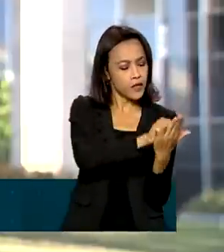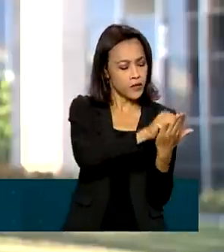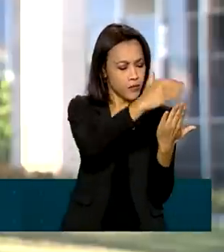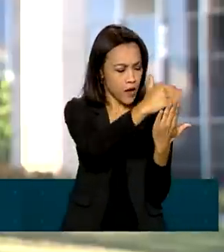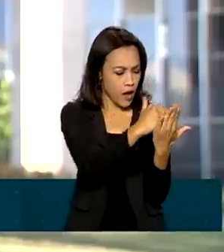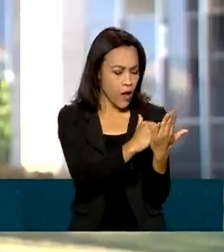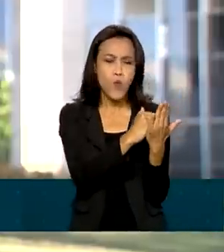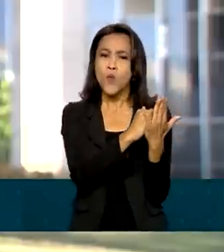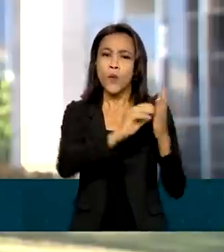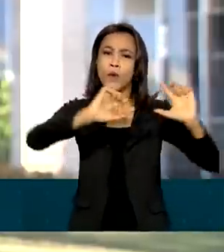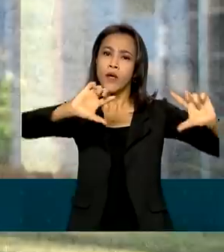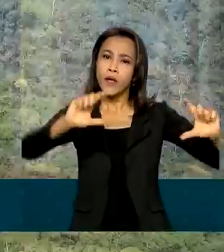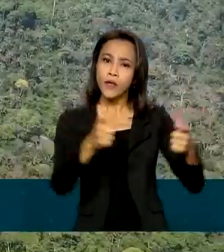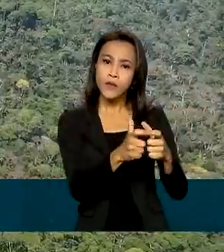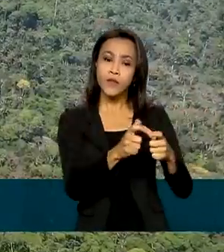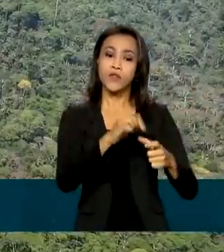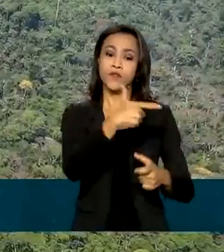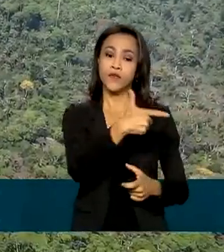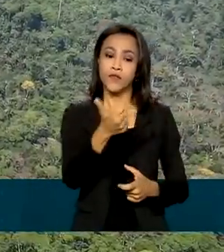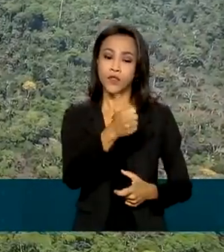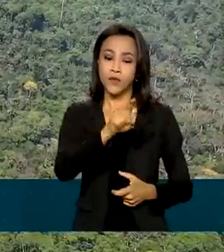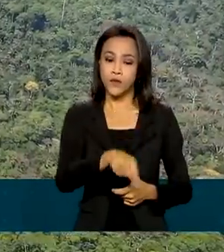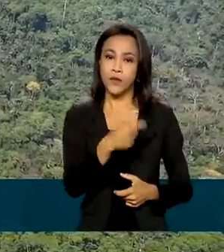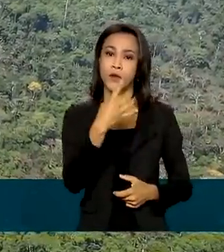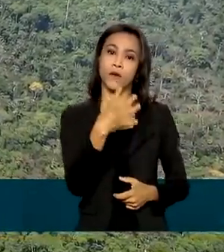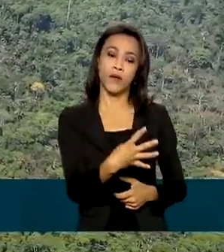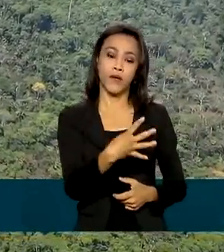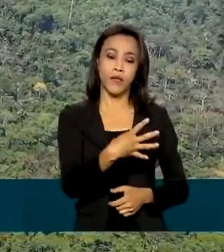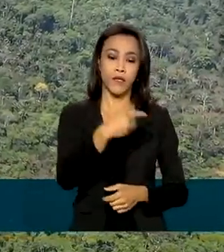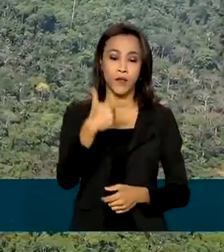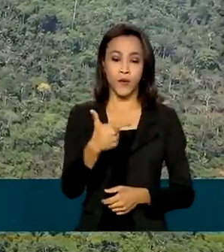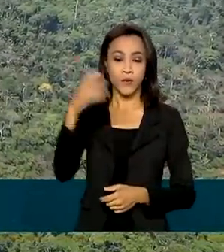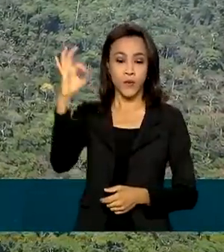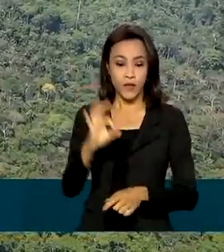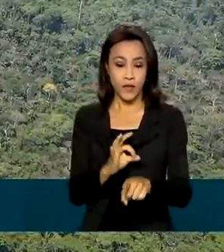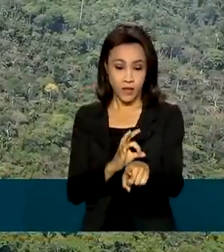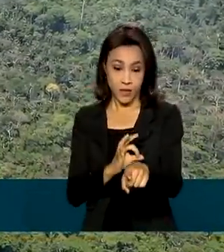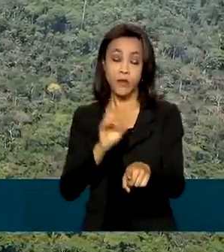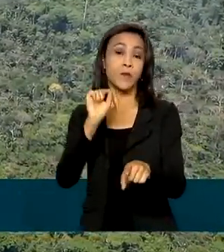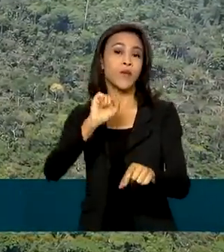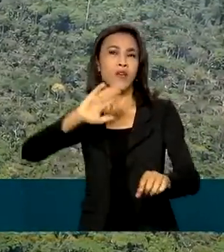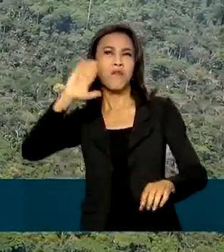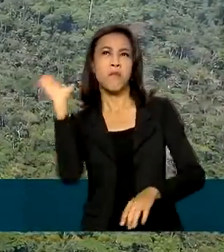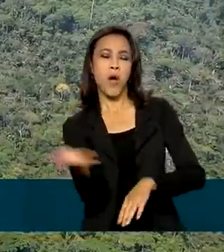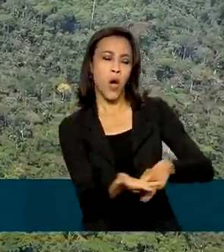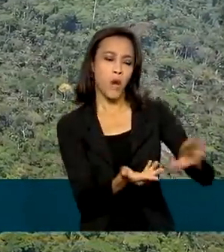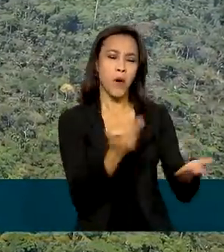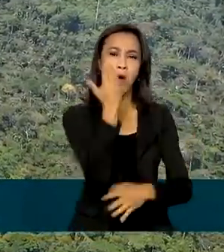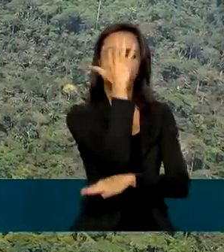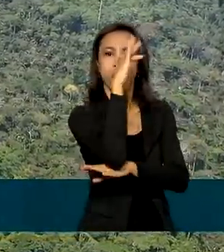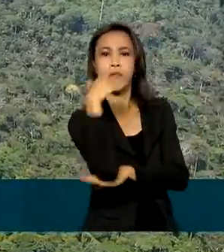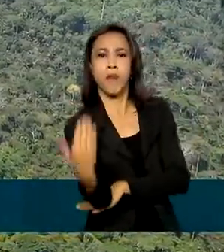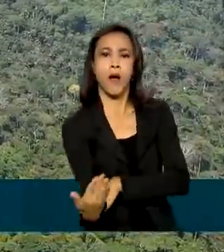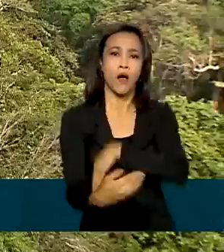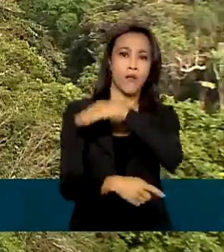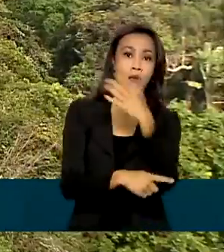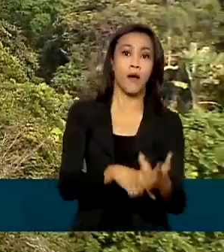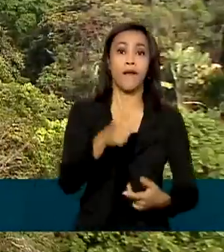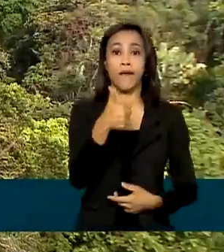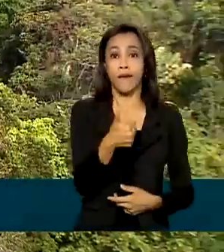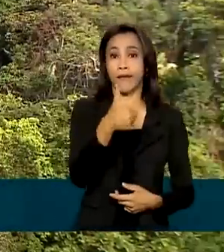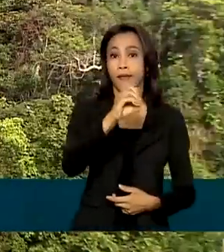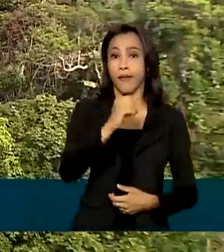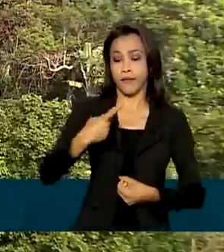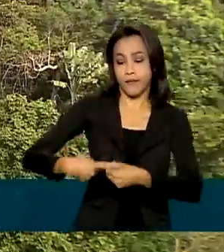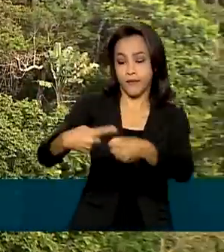redução de 21,42 por cento em L agregada de desmatamento em dez municípios da Região